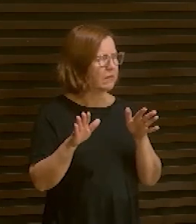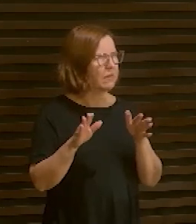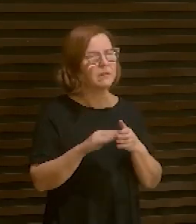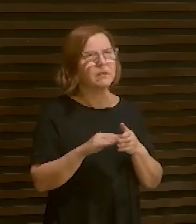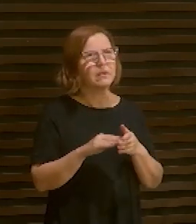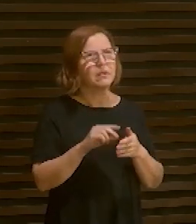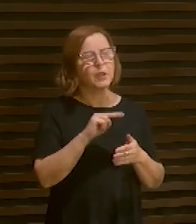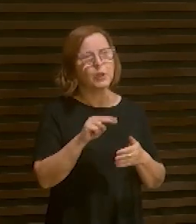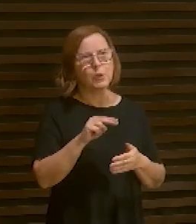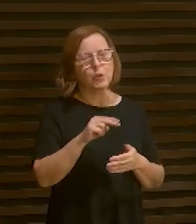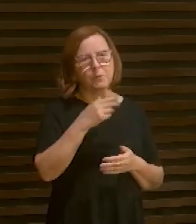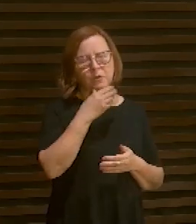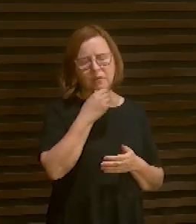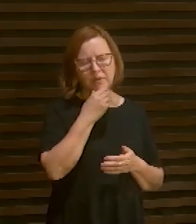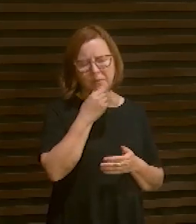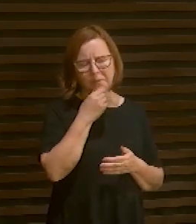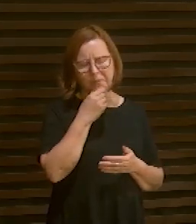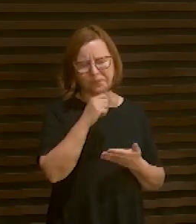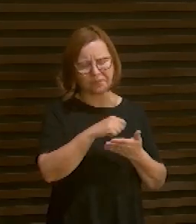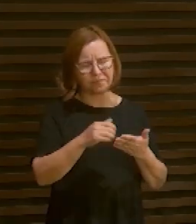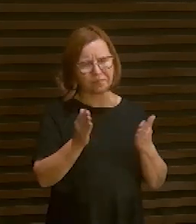Hegel. Hegel é born, his born.